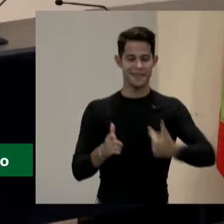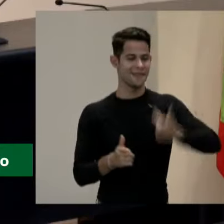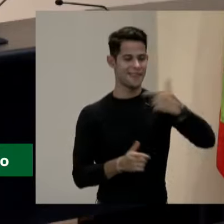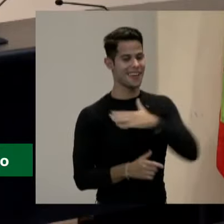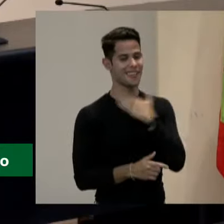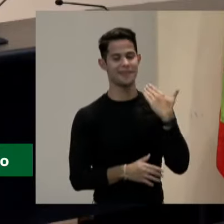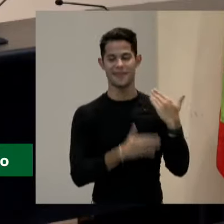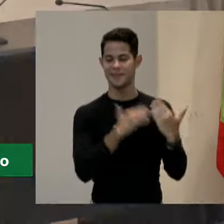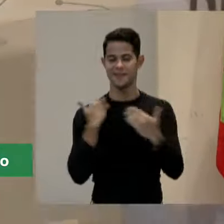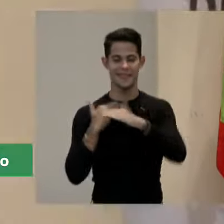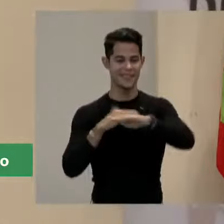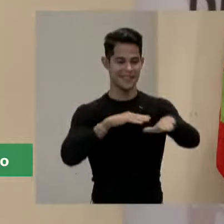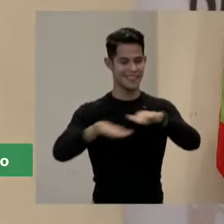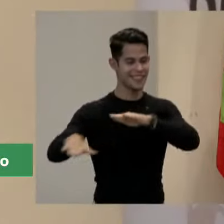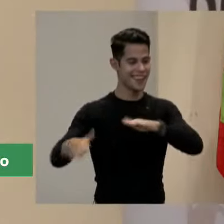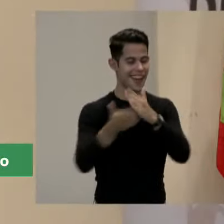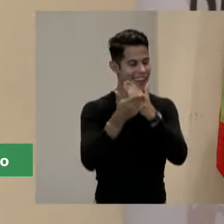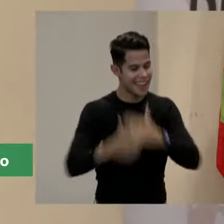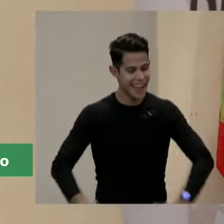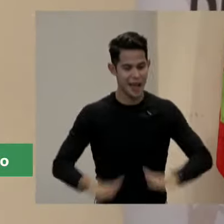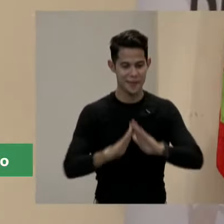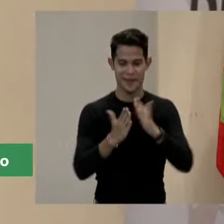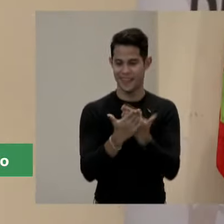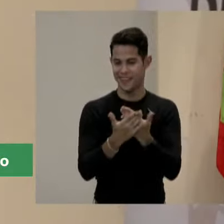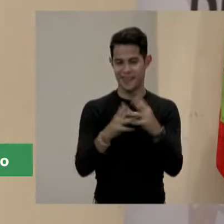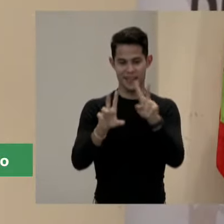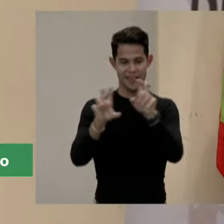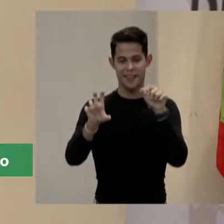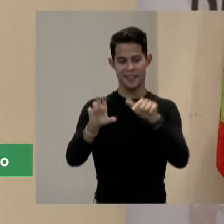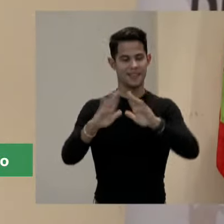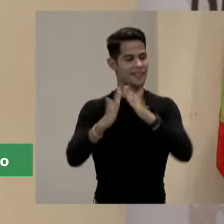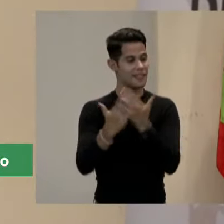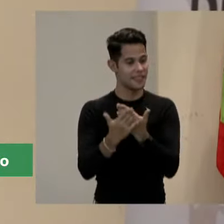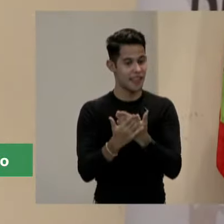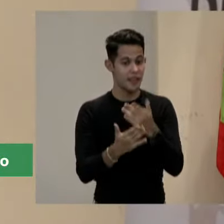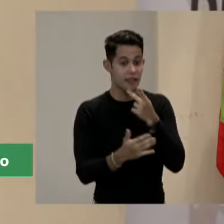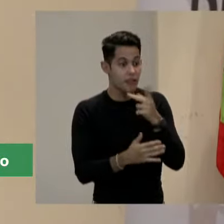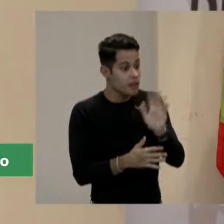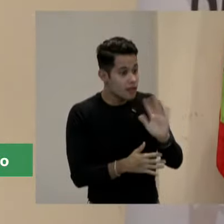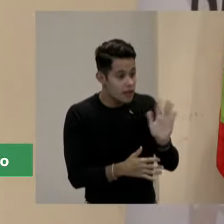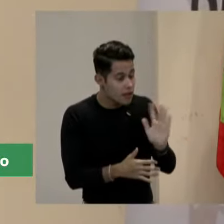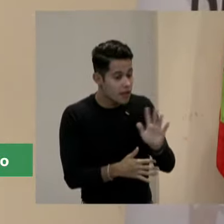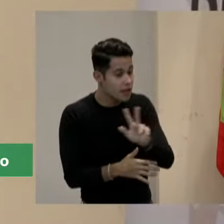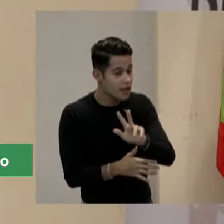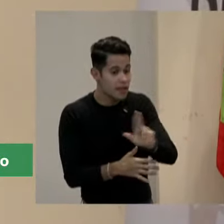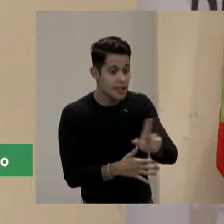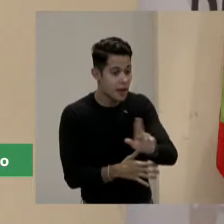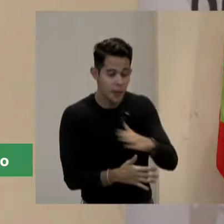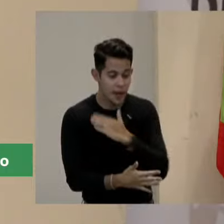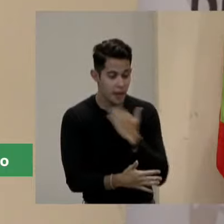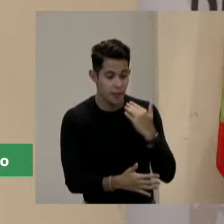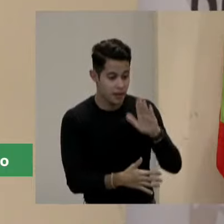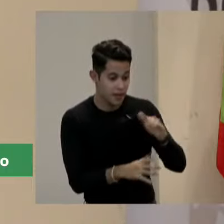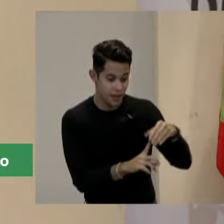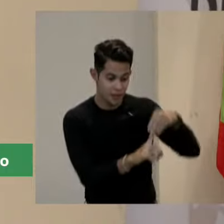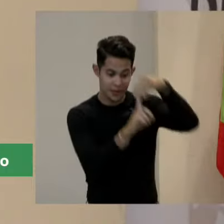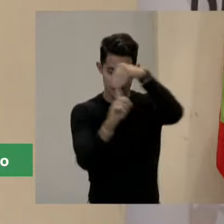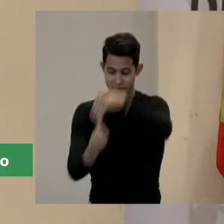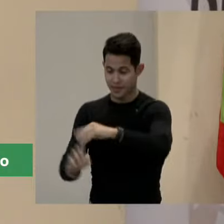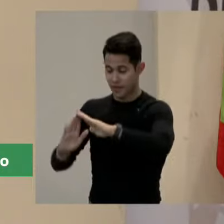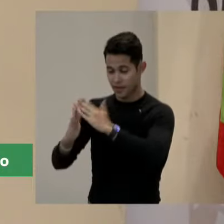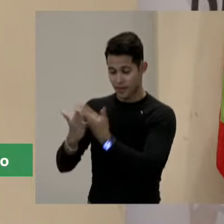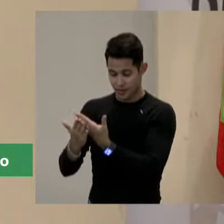ela. Esquece esse negócio de escola. Ele, não, nós vamos te matar. Nós vamos te levar para a escola. Esse é o papel do